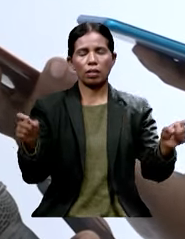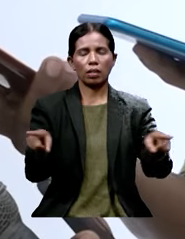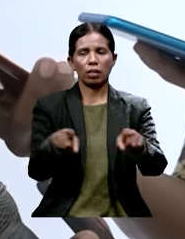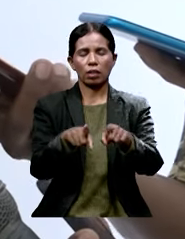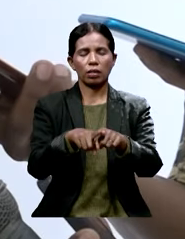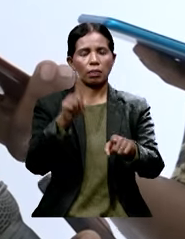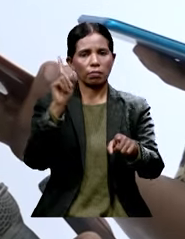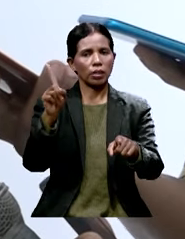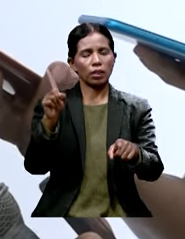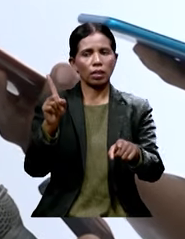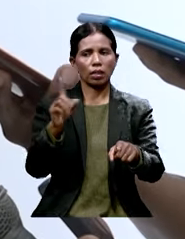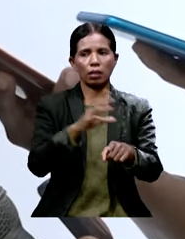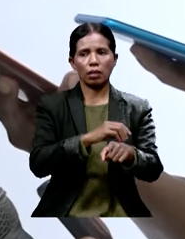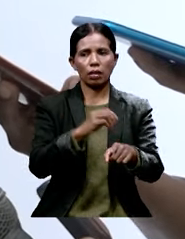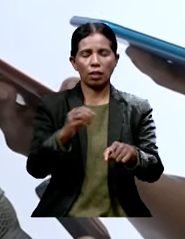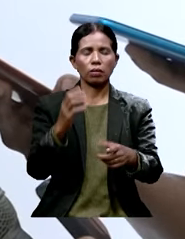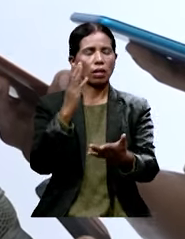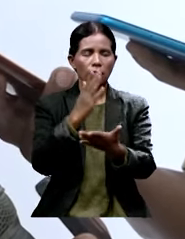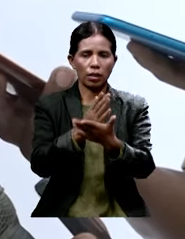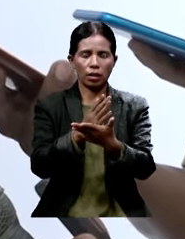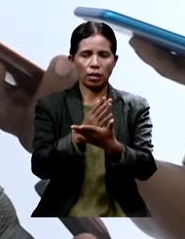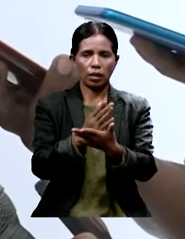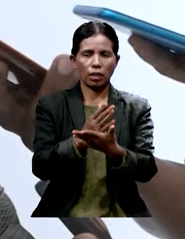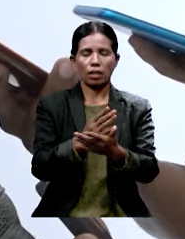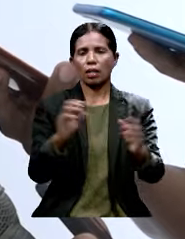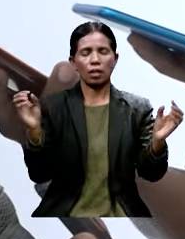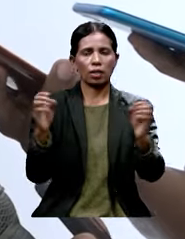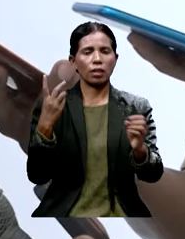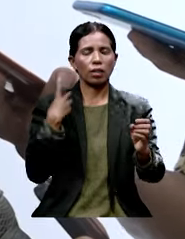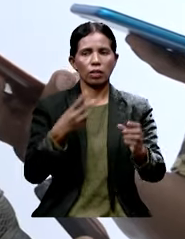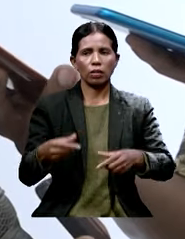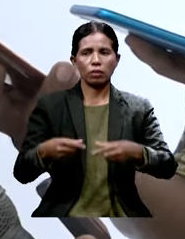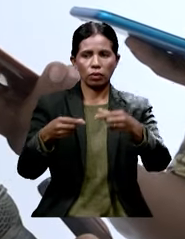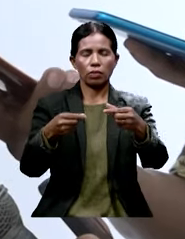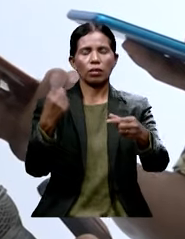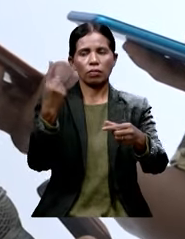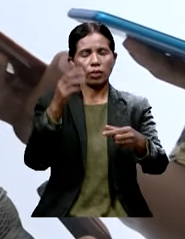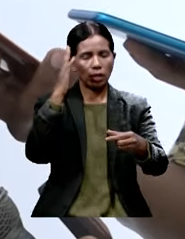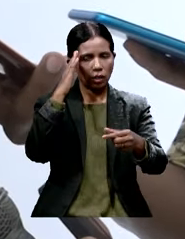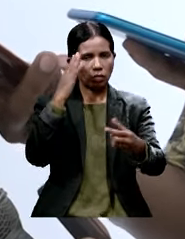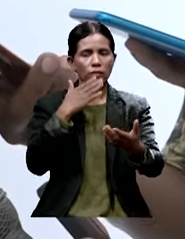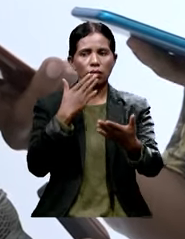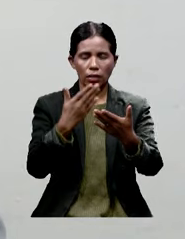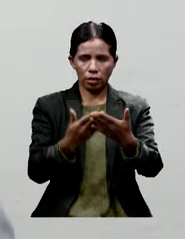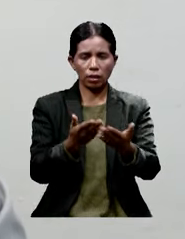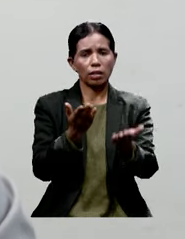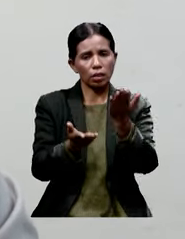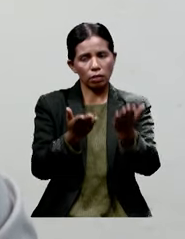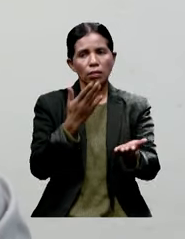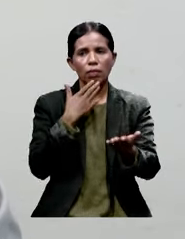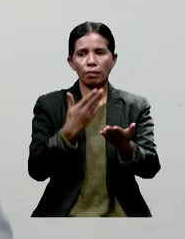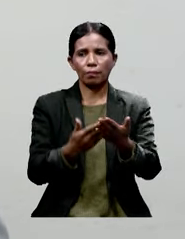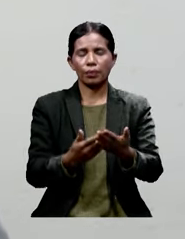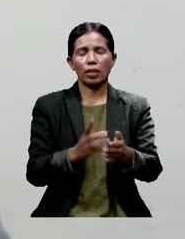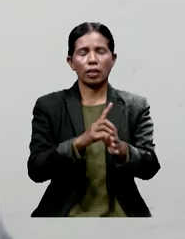la os amine na tu kritike de para tu impede, ya la ia. Ma be ita fona fatin hanoin, hanoin di dia, tetu di dia. Além